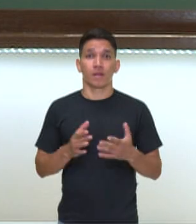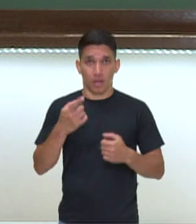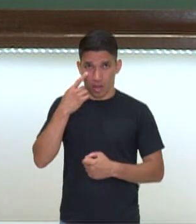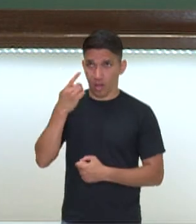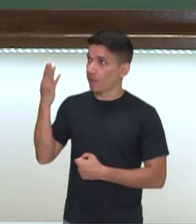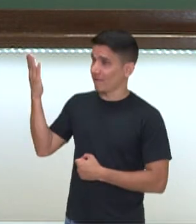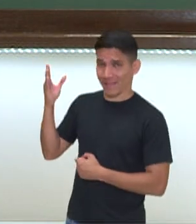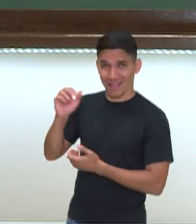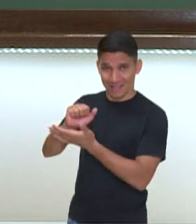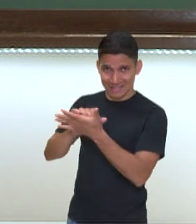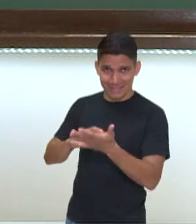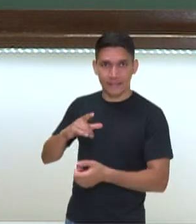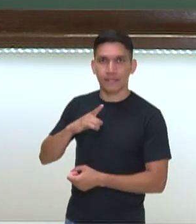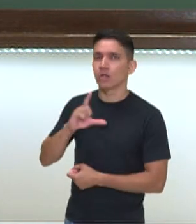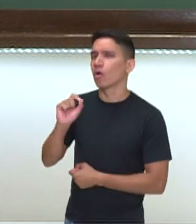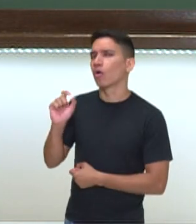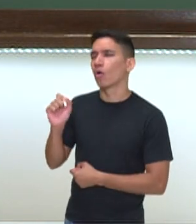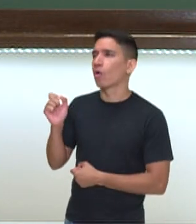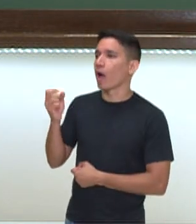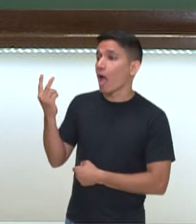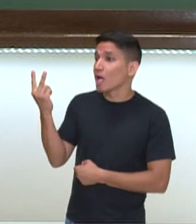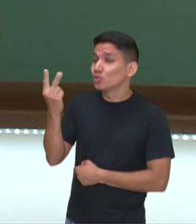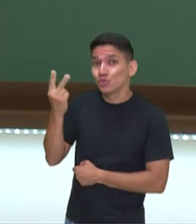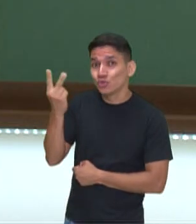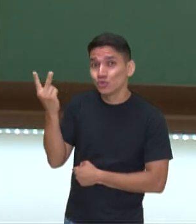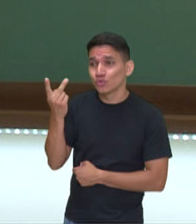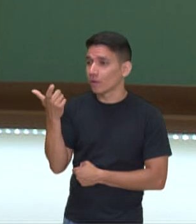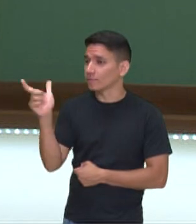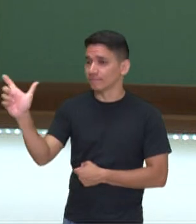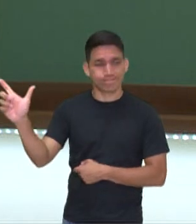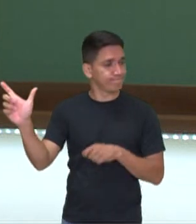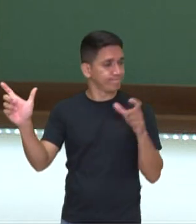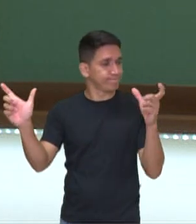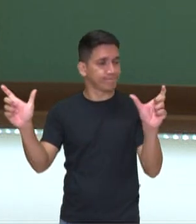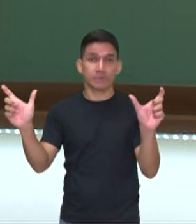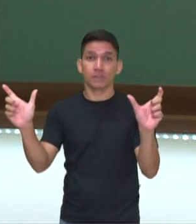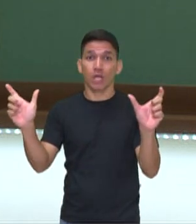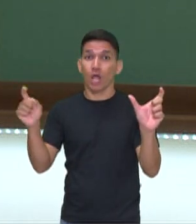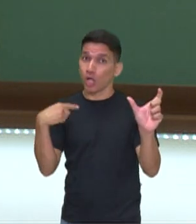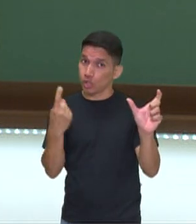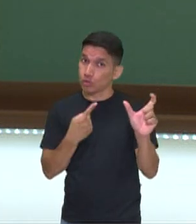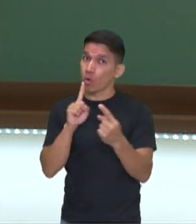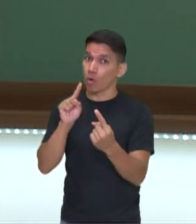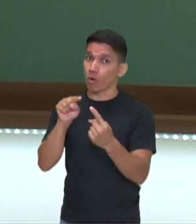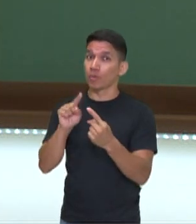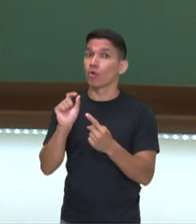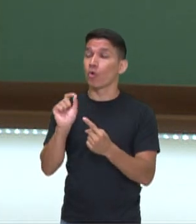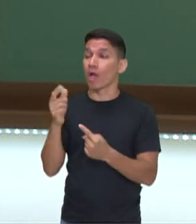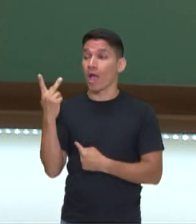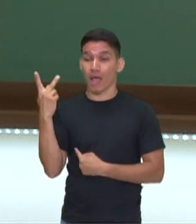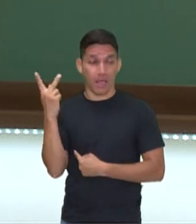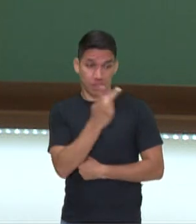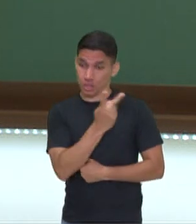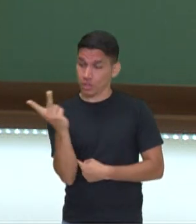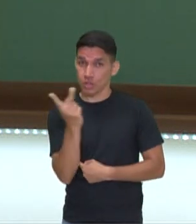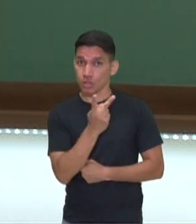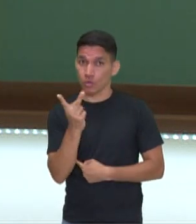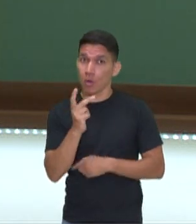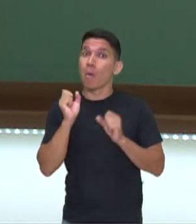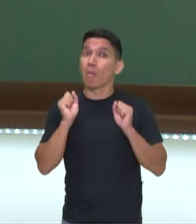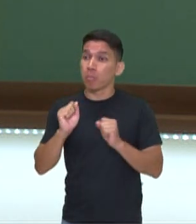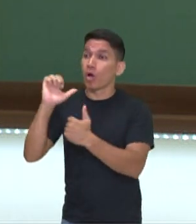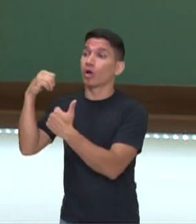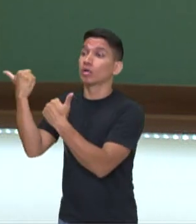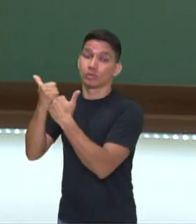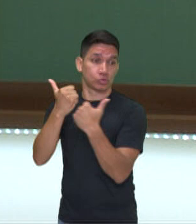Observe o nosso exercício, pessoal, que nas duas expressões, como eu disse para vocês, a nossa intenção é as duas expressões. Podemos